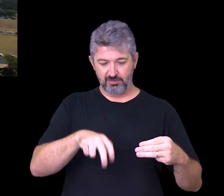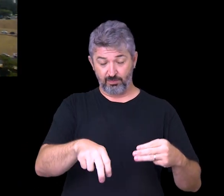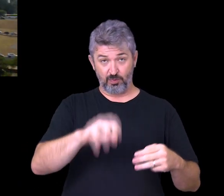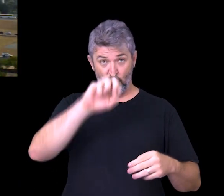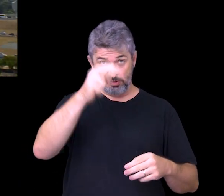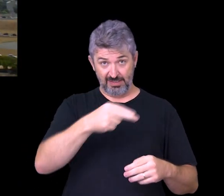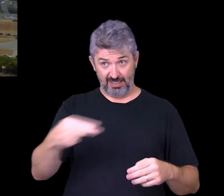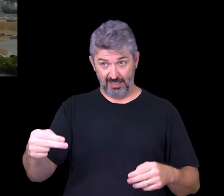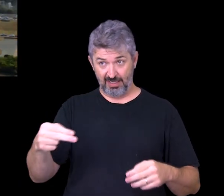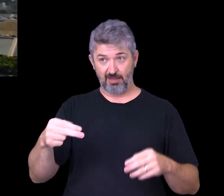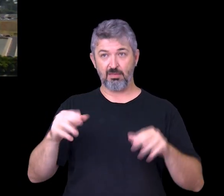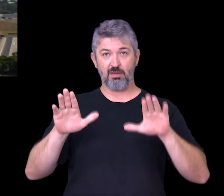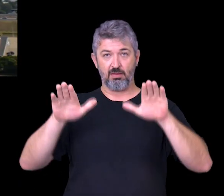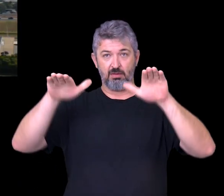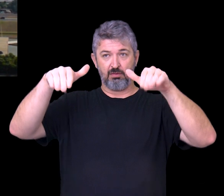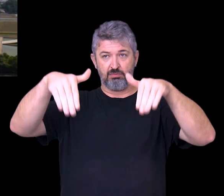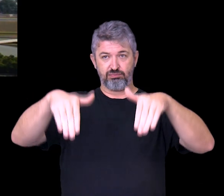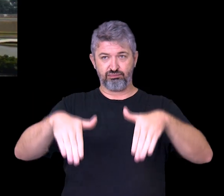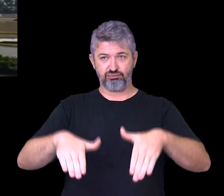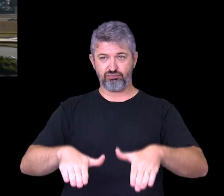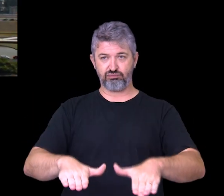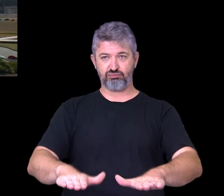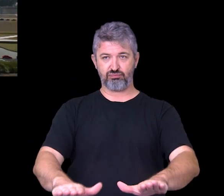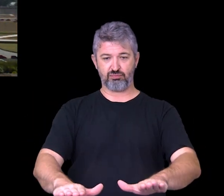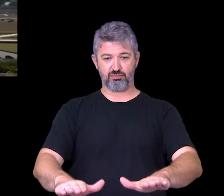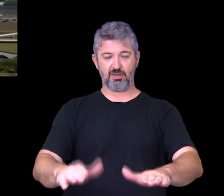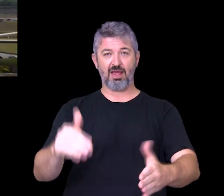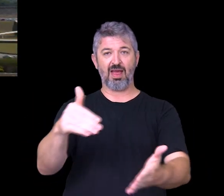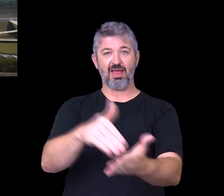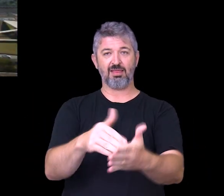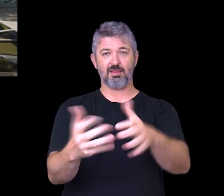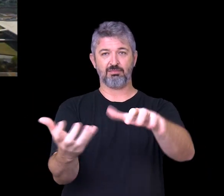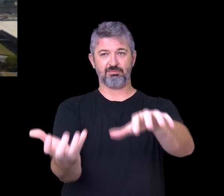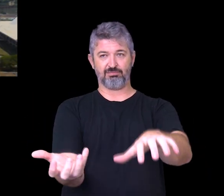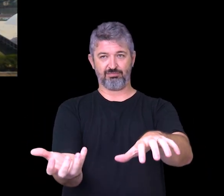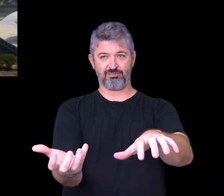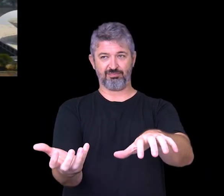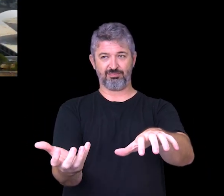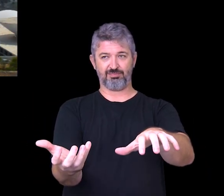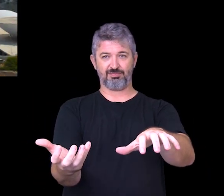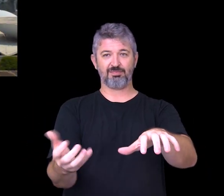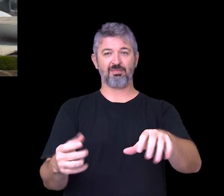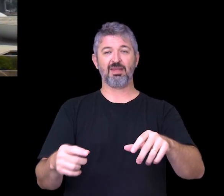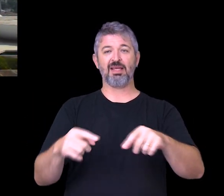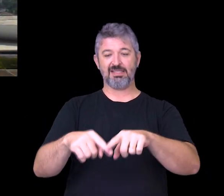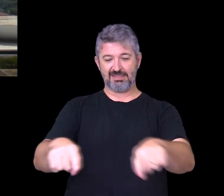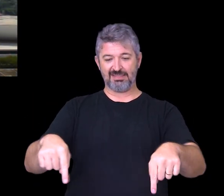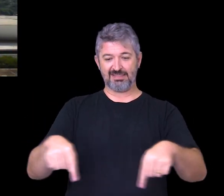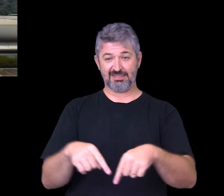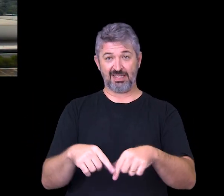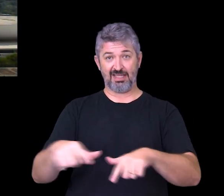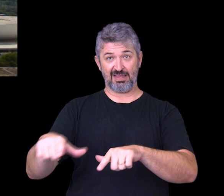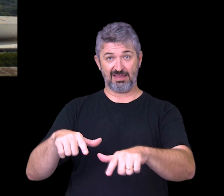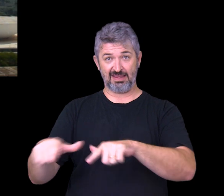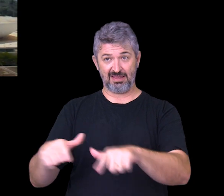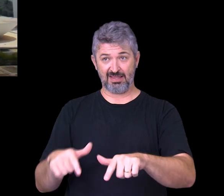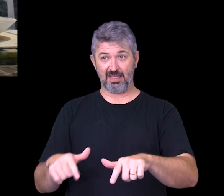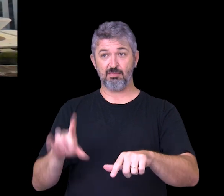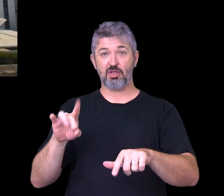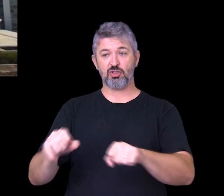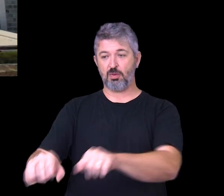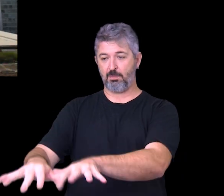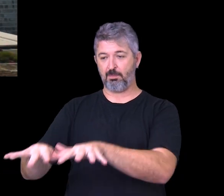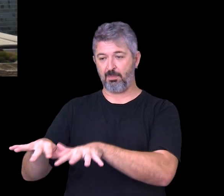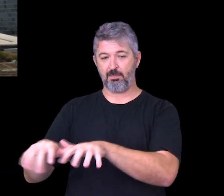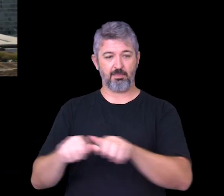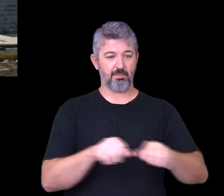afunda toda a parte do palácio onde estão as salas de trabalho, deixam só os 2 plenários